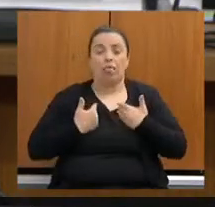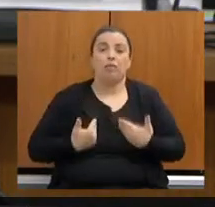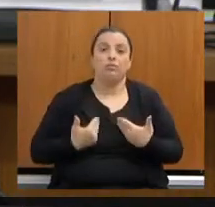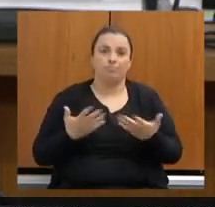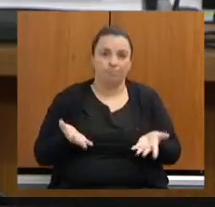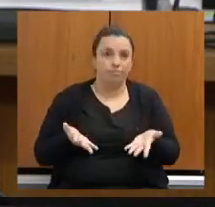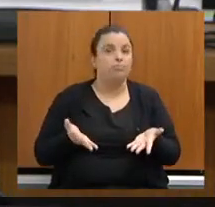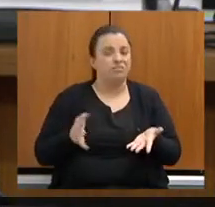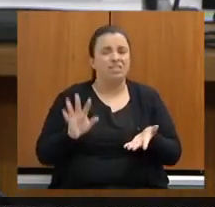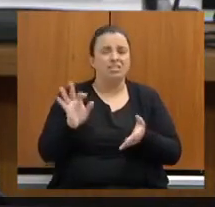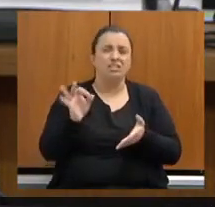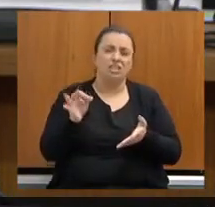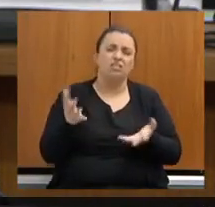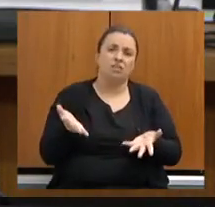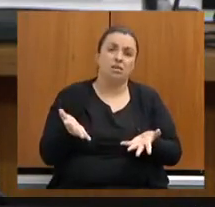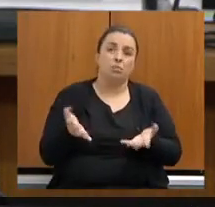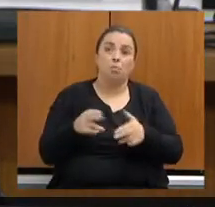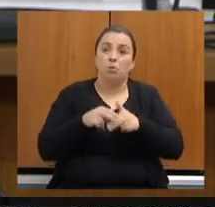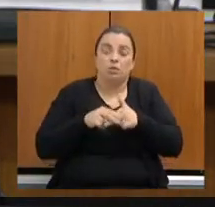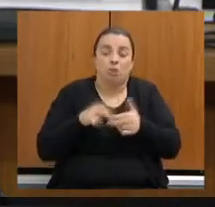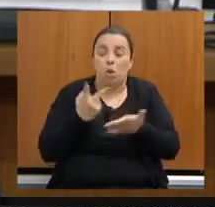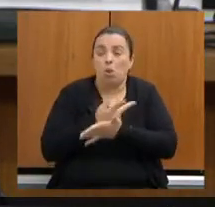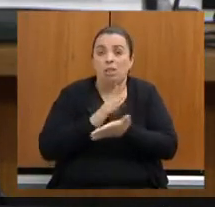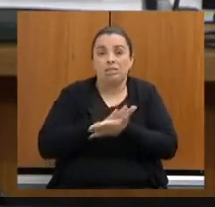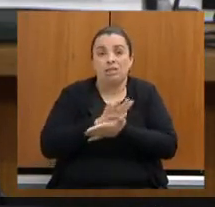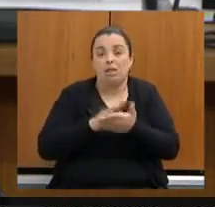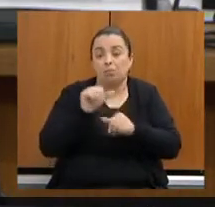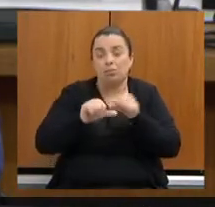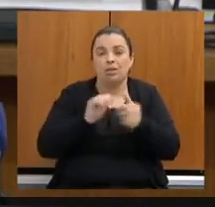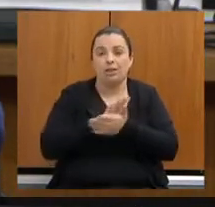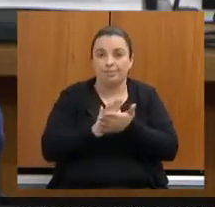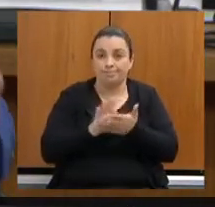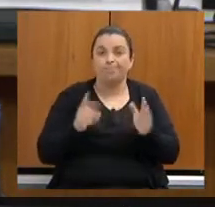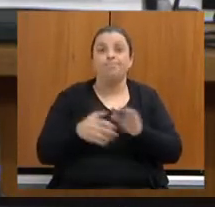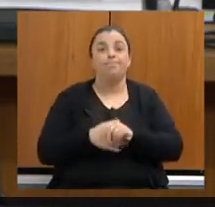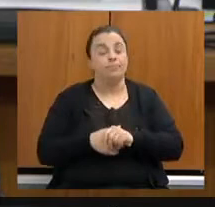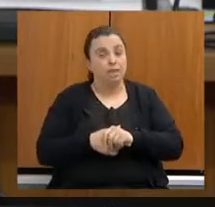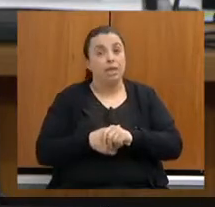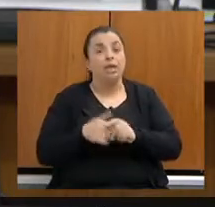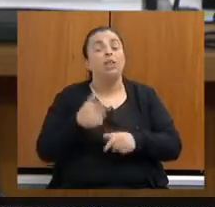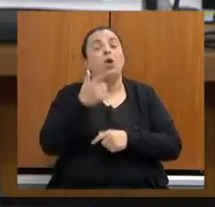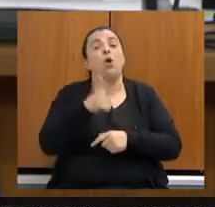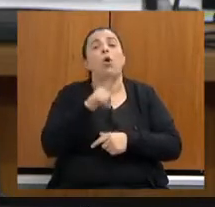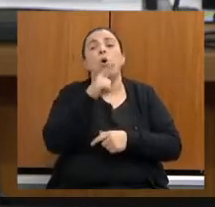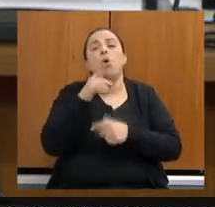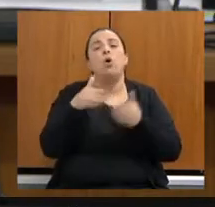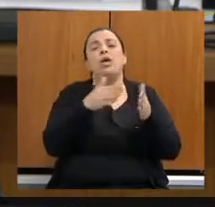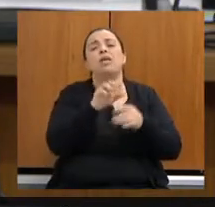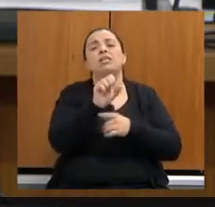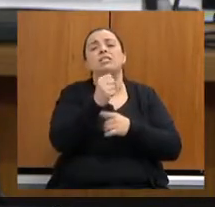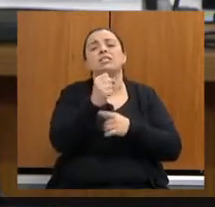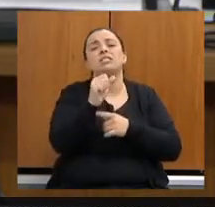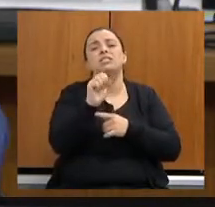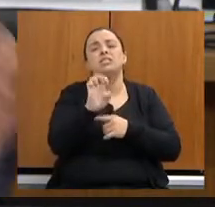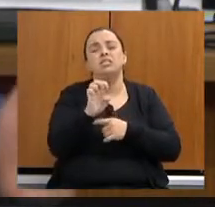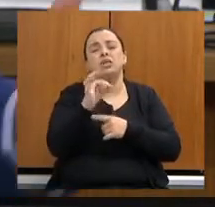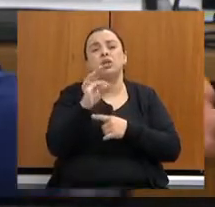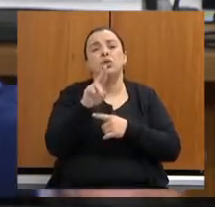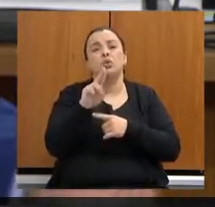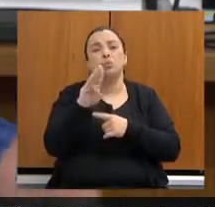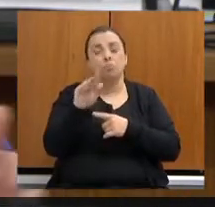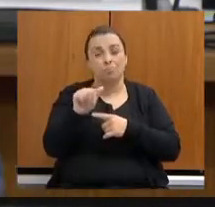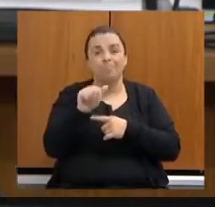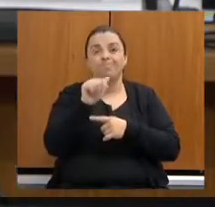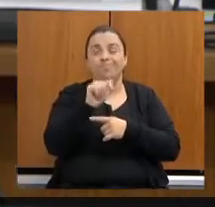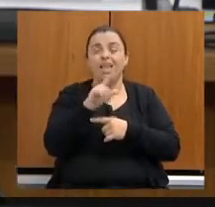é no caso do Setúbal tem uma pessoa o empresário e ele